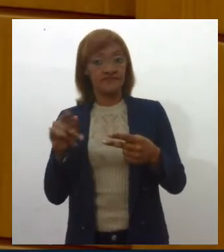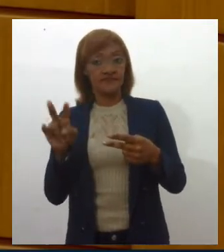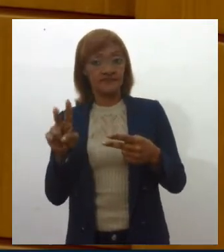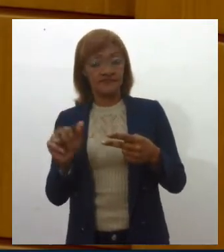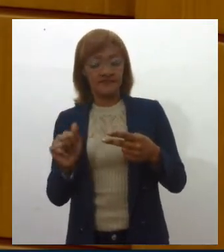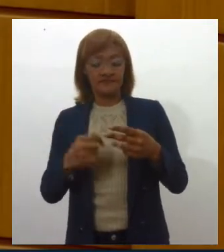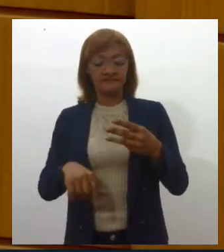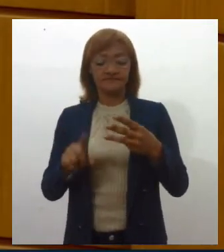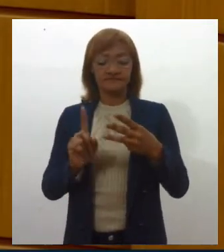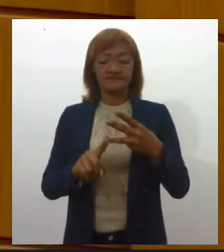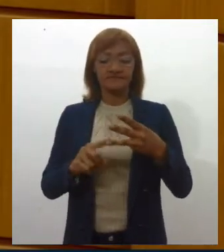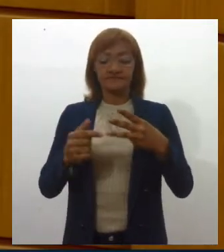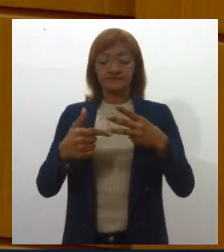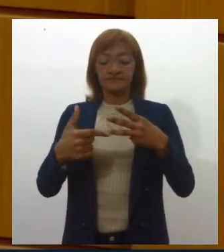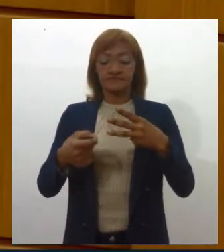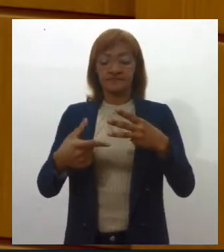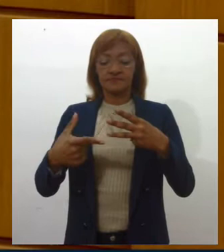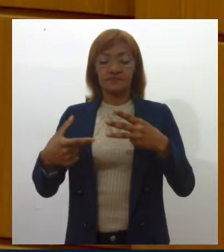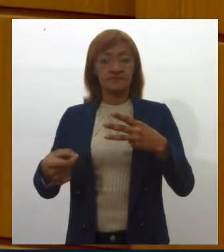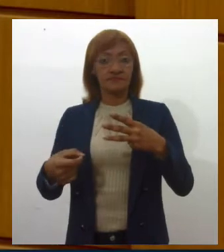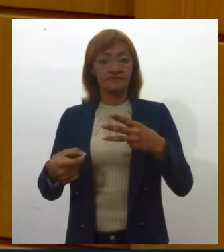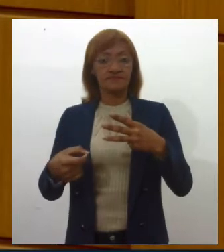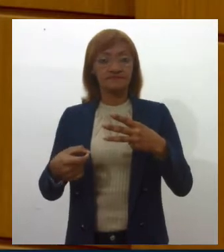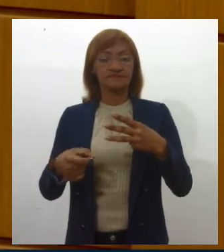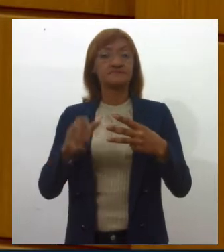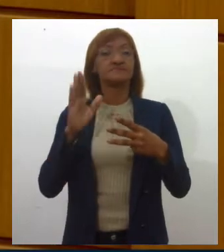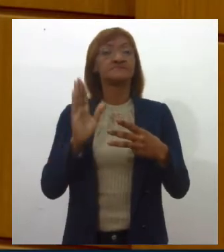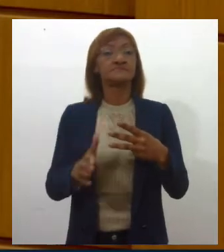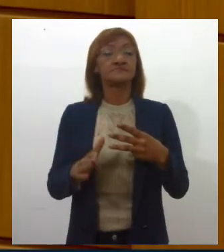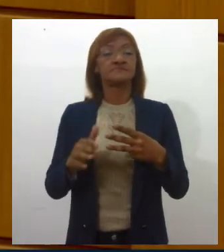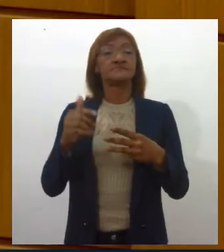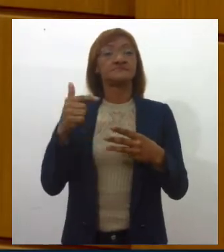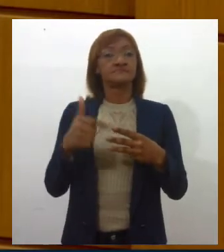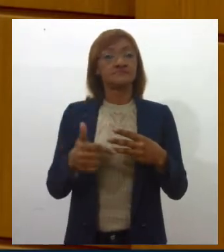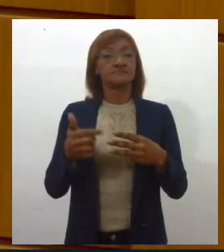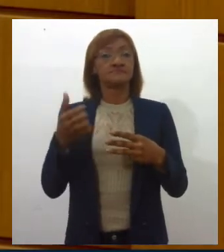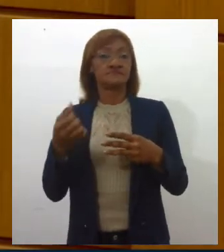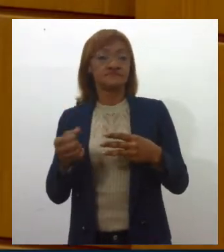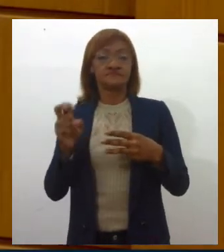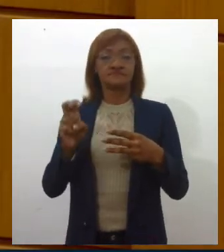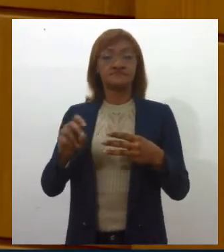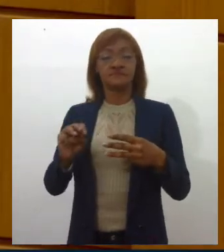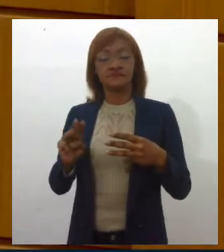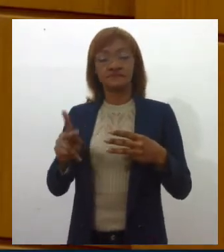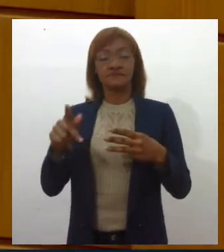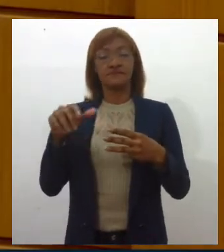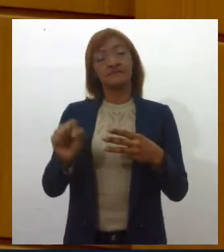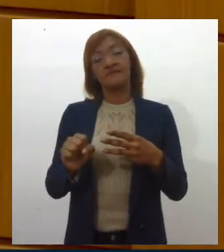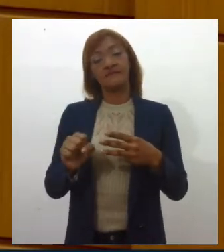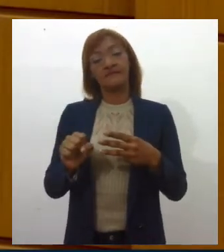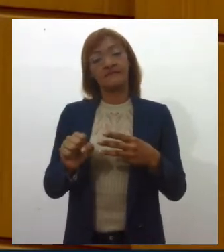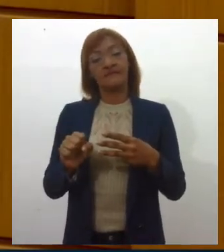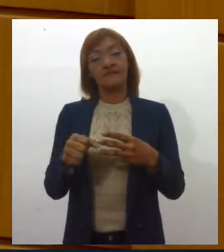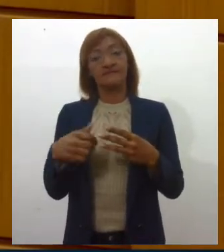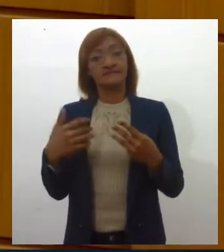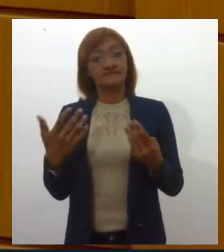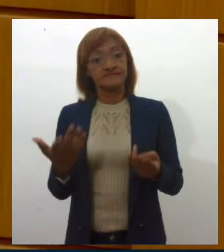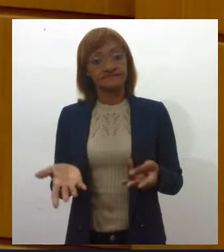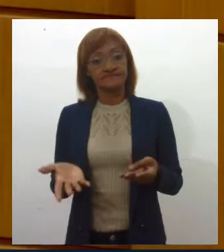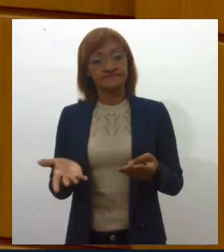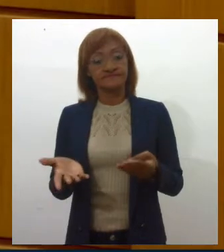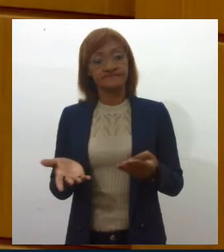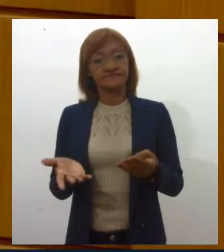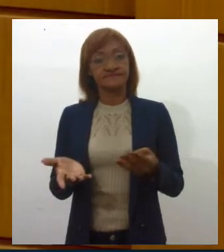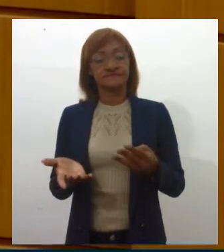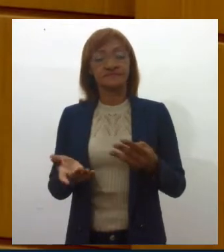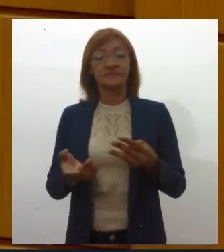Em 2020, já saltamos para 265 milhões de reais. Ou seja, ano